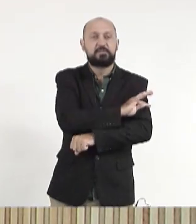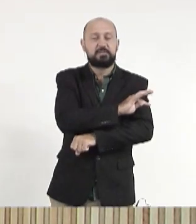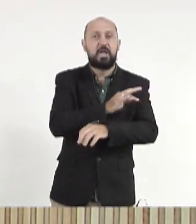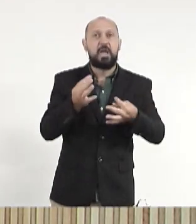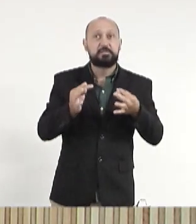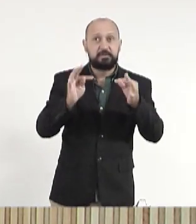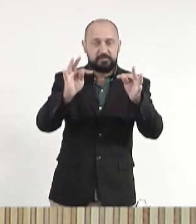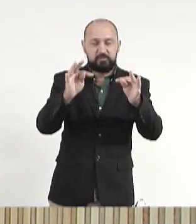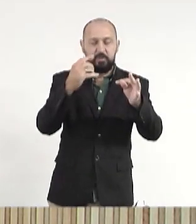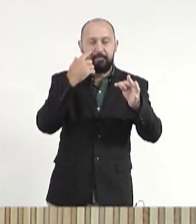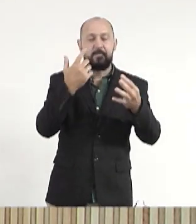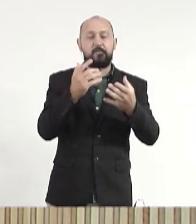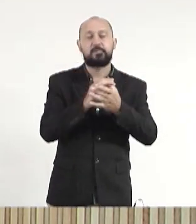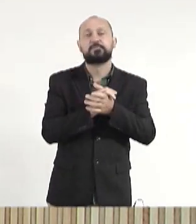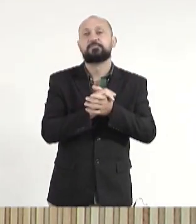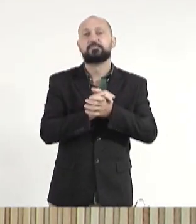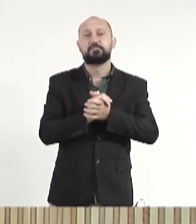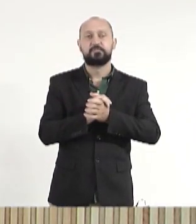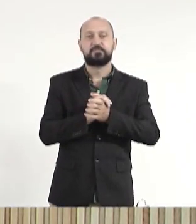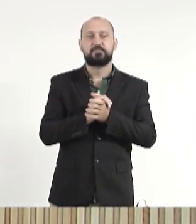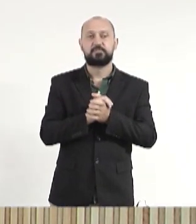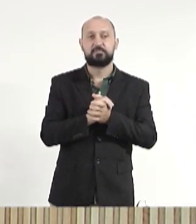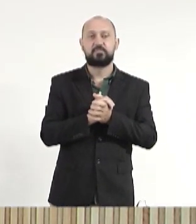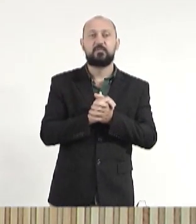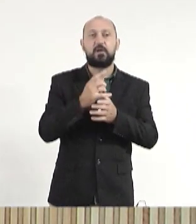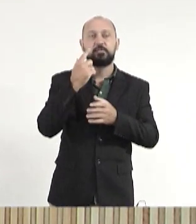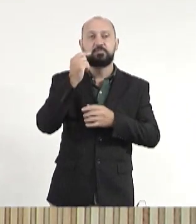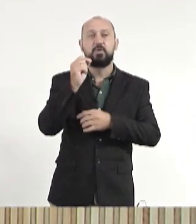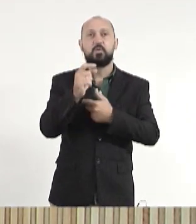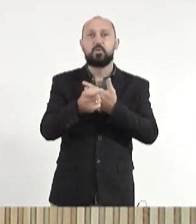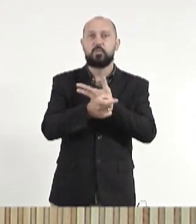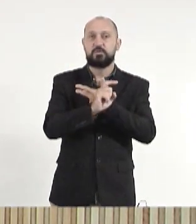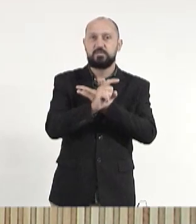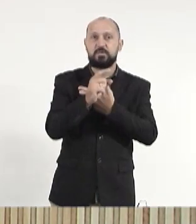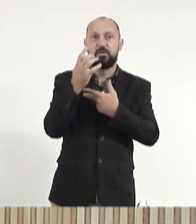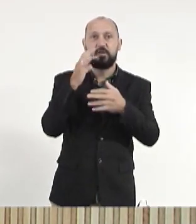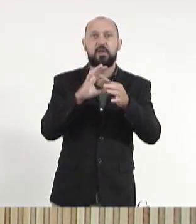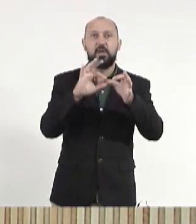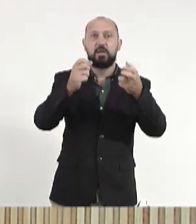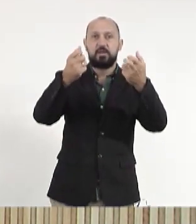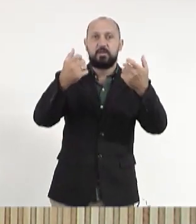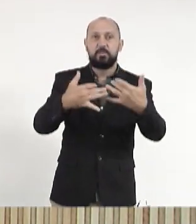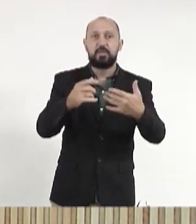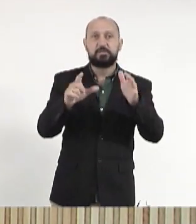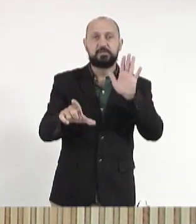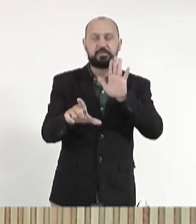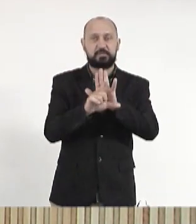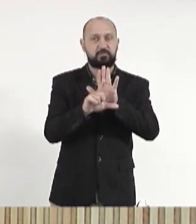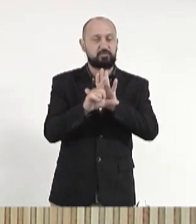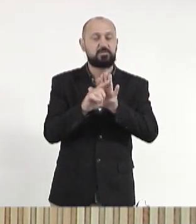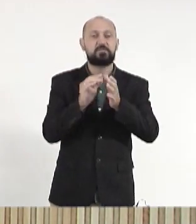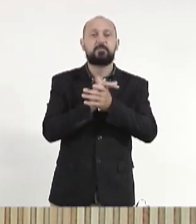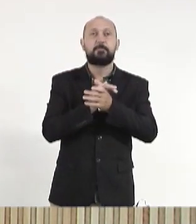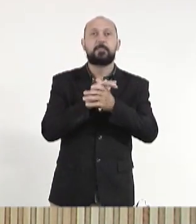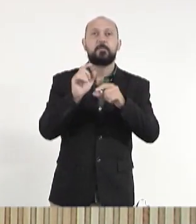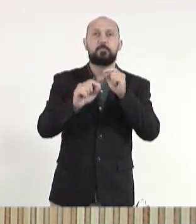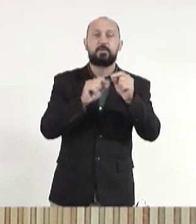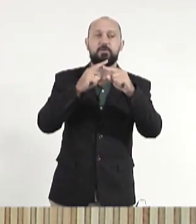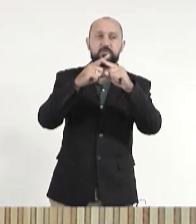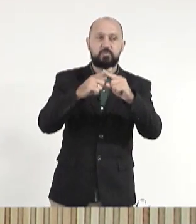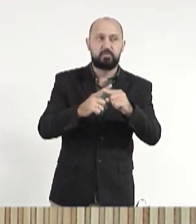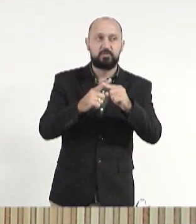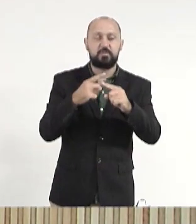se comparada ao bacharelado e à licenciatura, então o Poder Executivo traz esse esclarecimento na legislação para esse